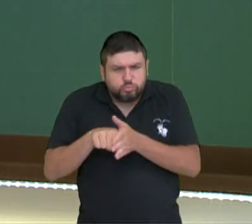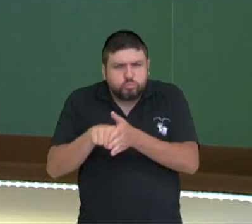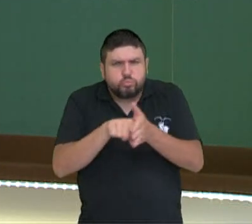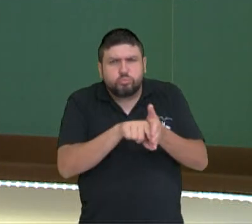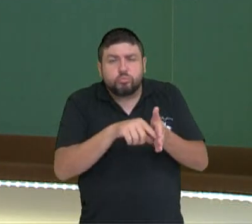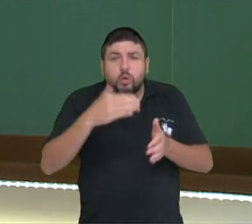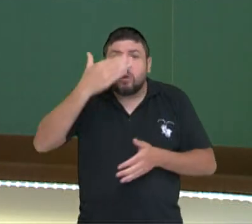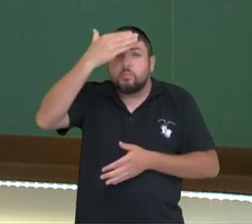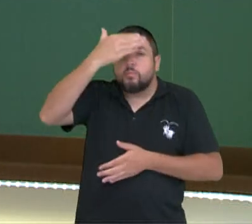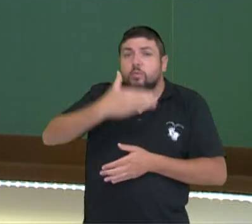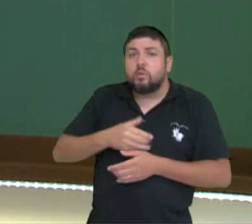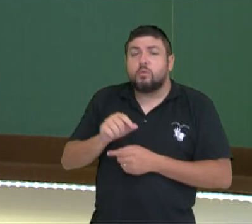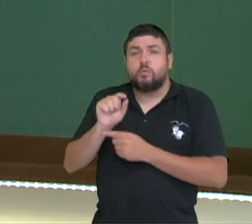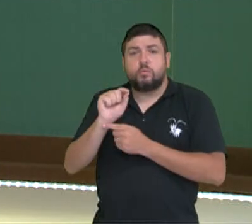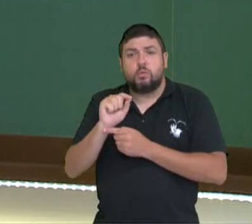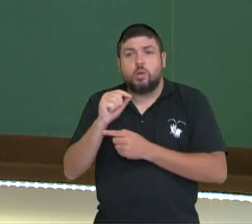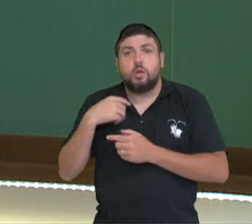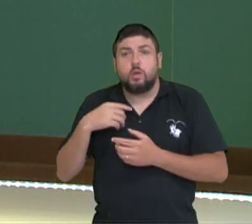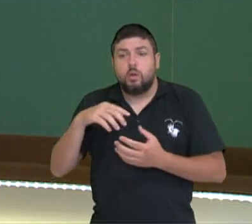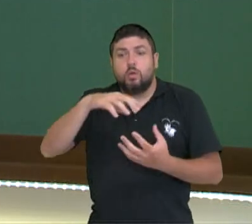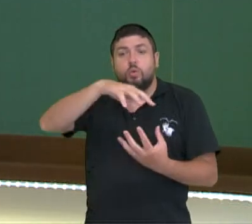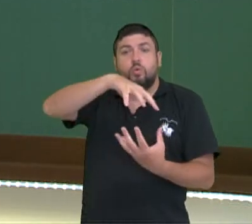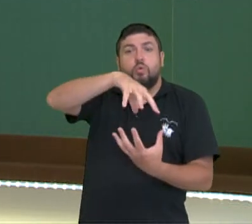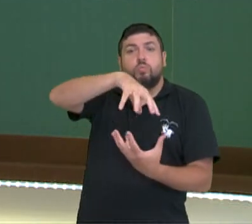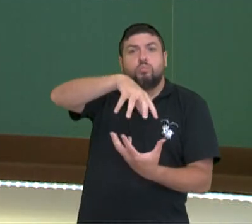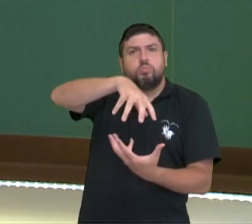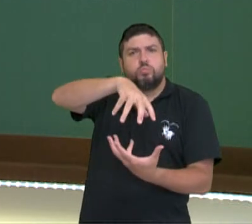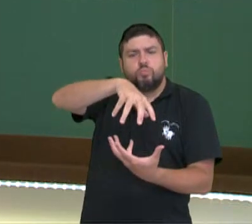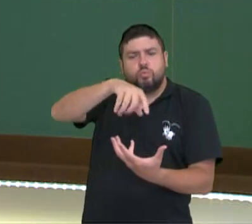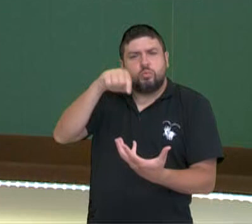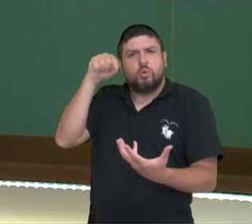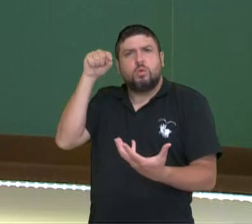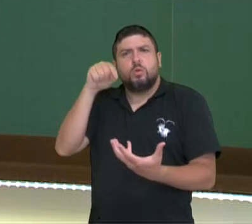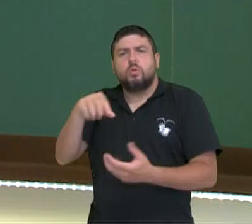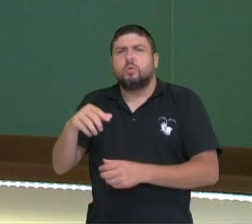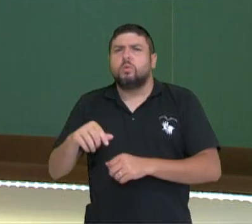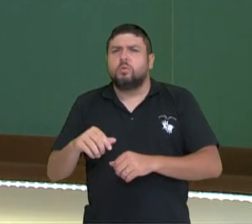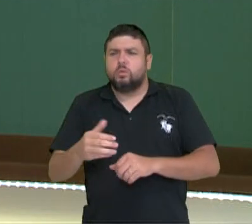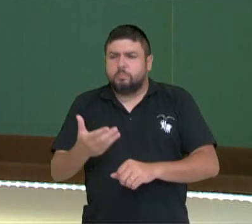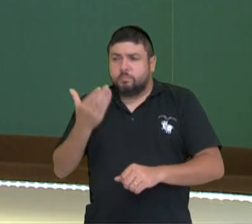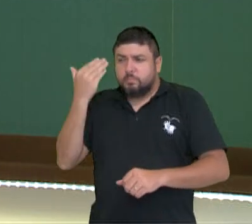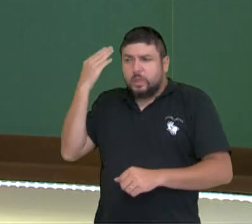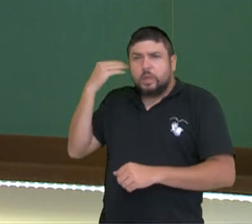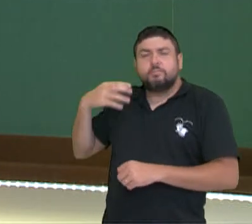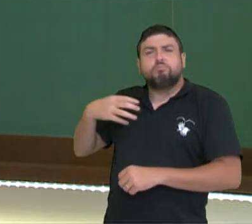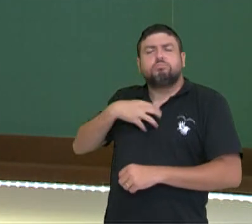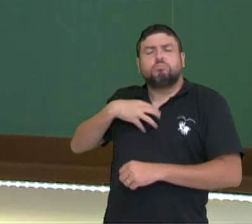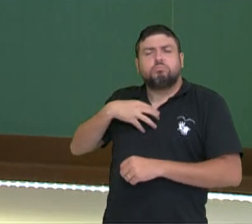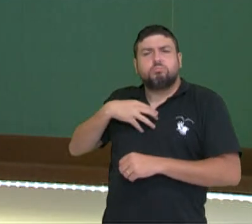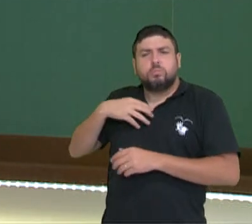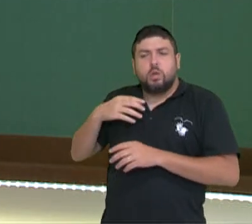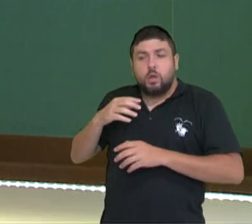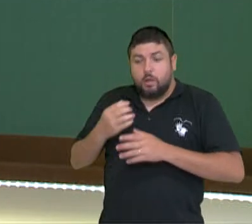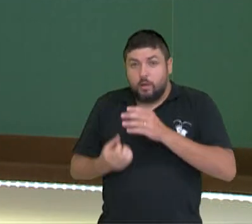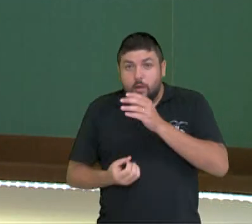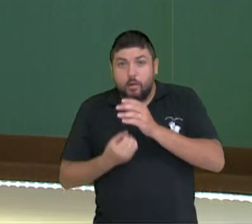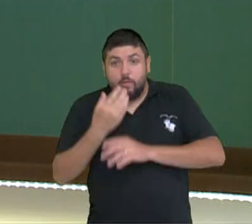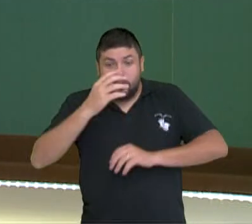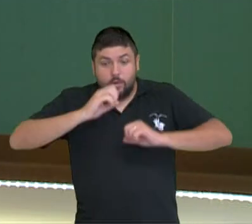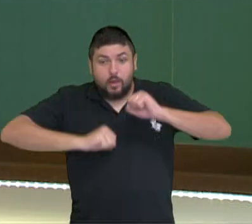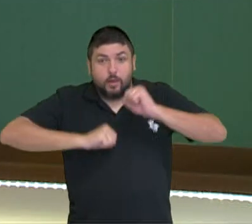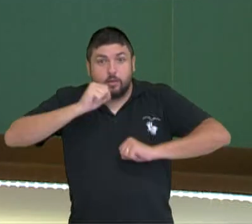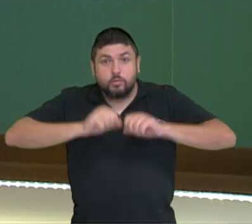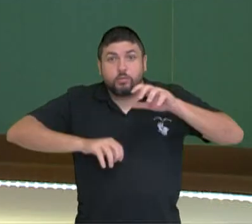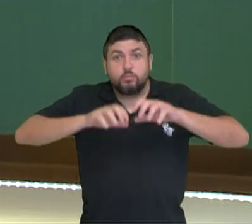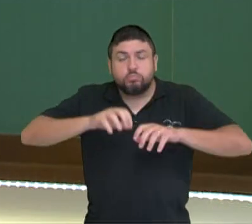começou a ser transformado e o meio ambiente sofreu as suas maiores alterações a partir do momento em que é instalada